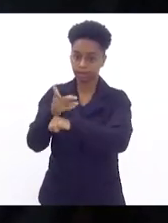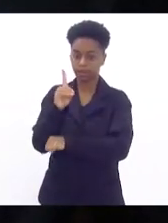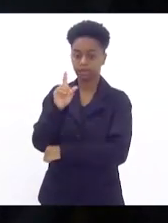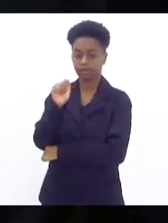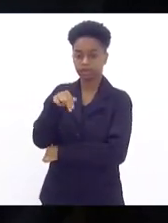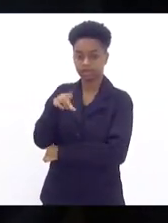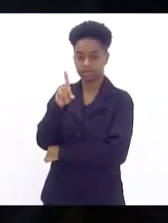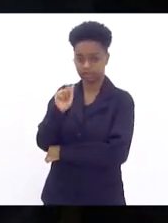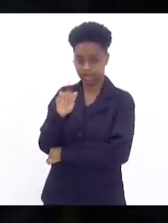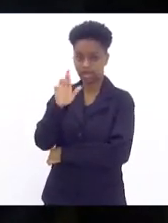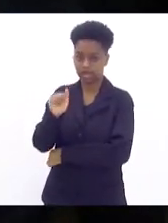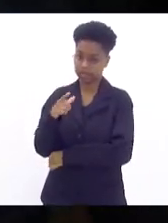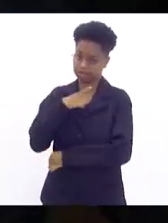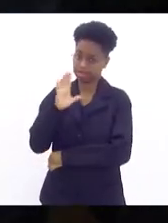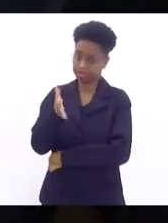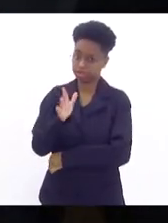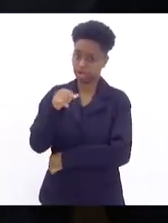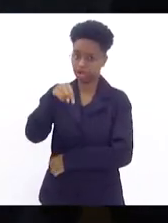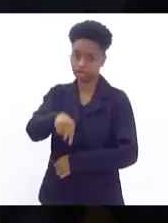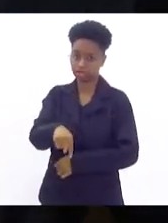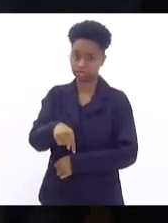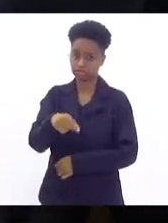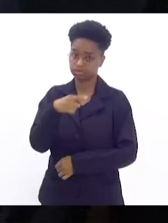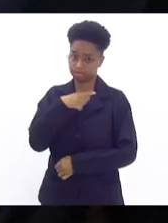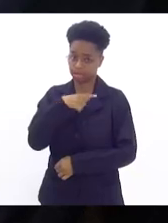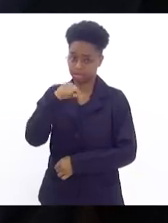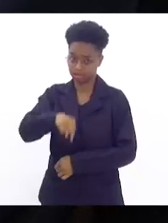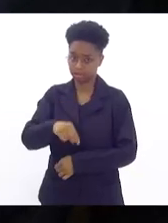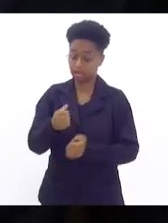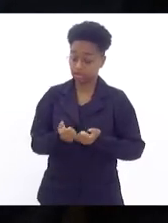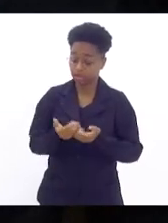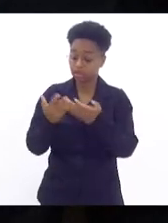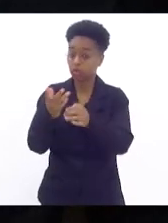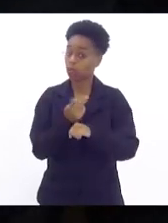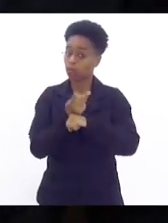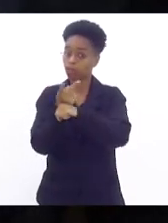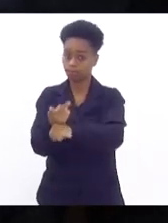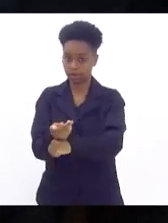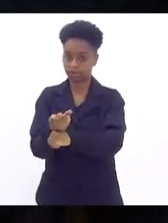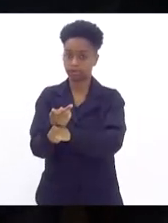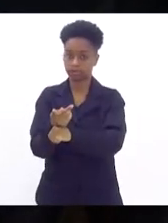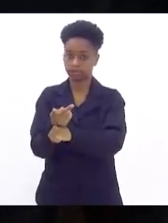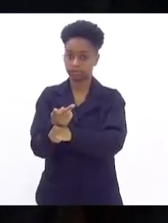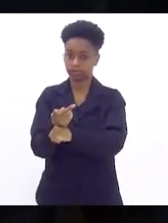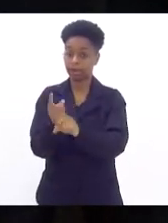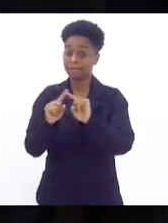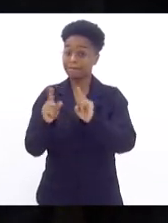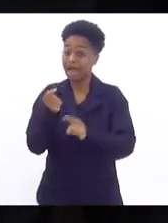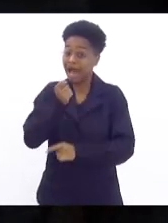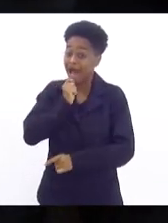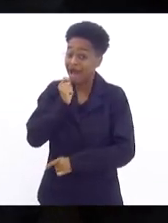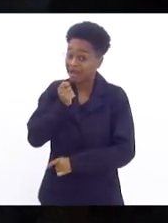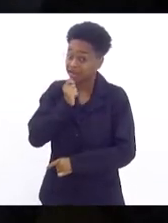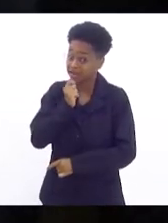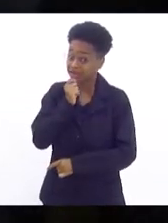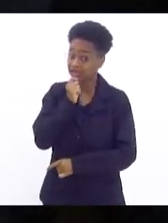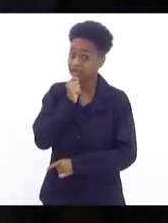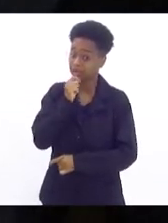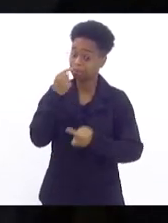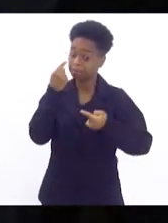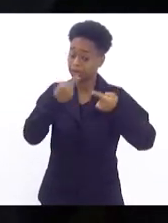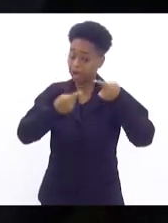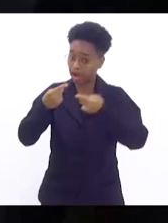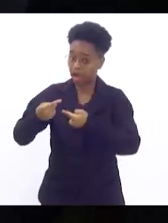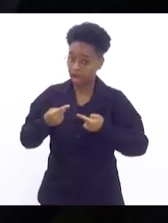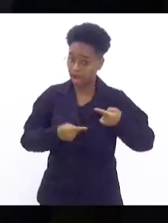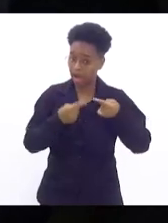previsto na casa Entregou um prêmio Dandara que ainda encontra-se em tramitação na